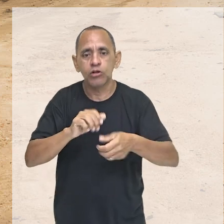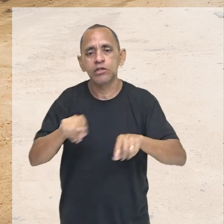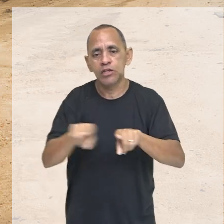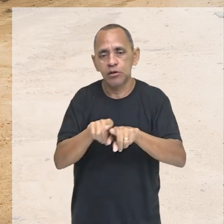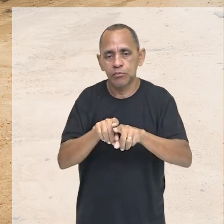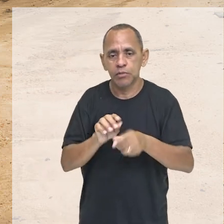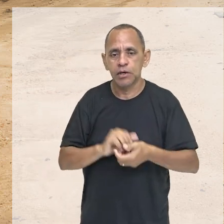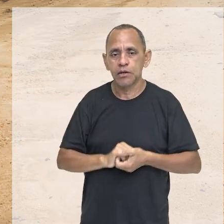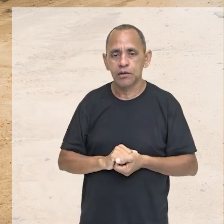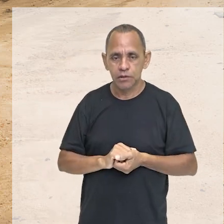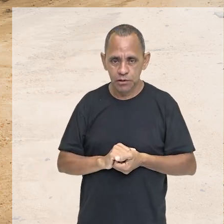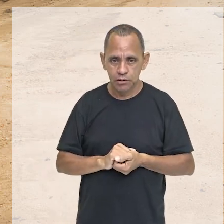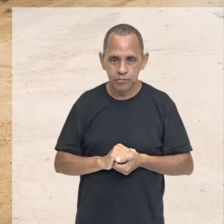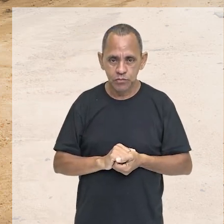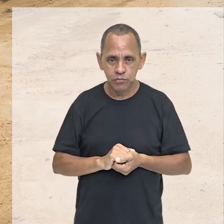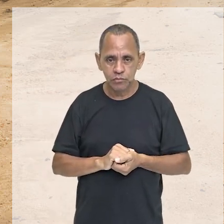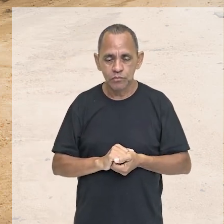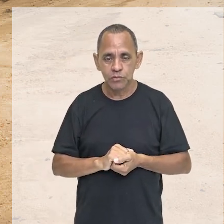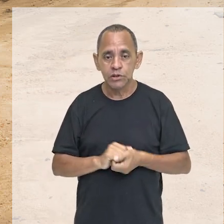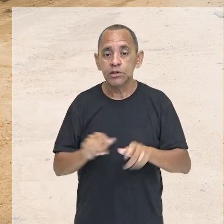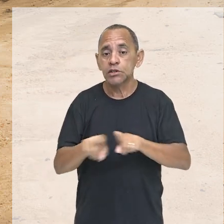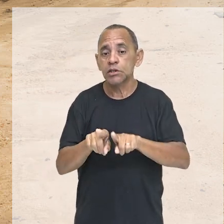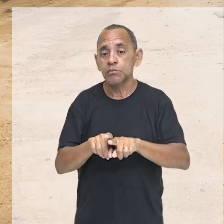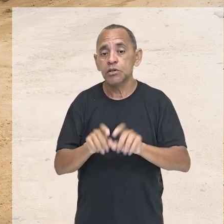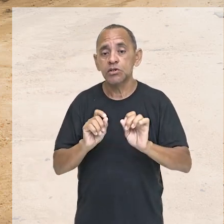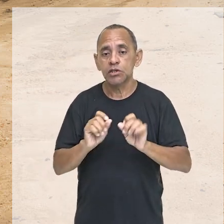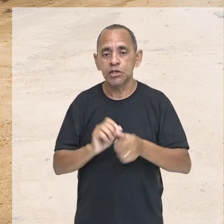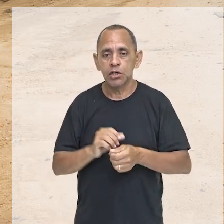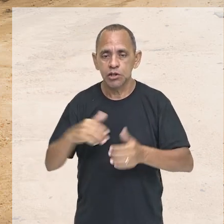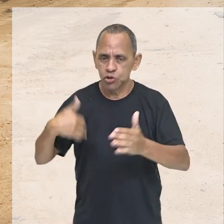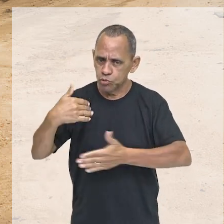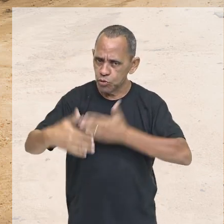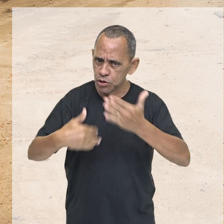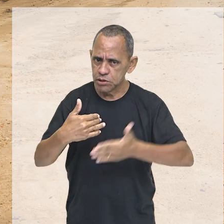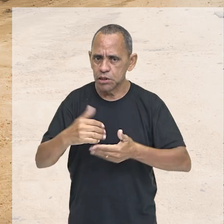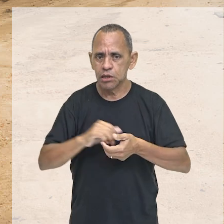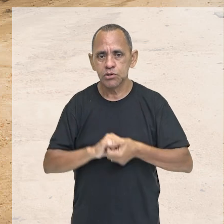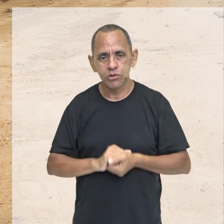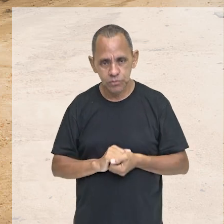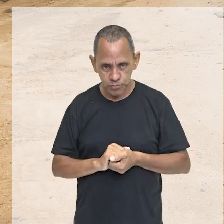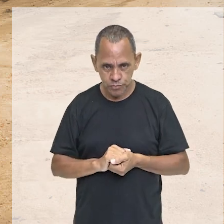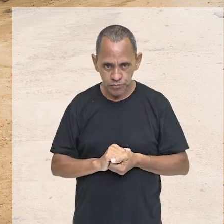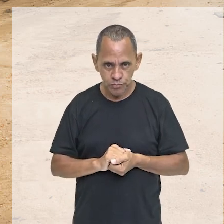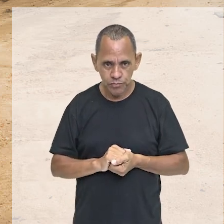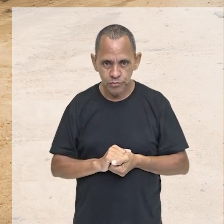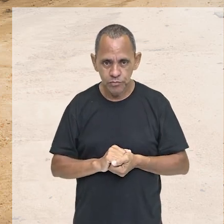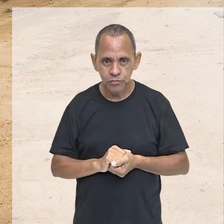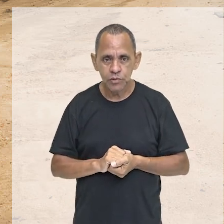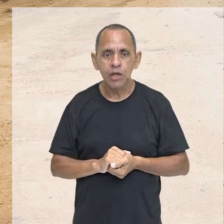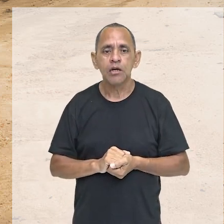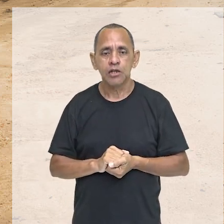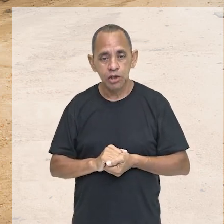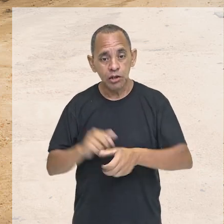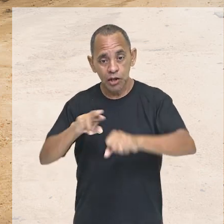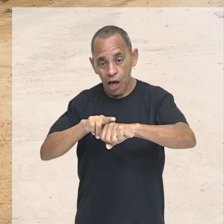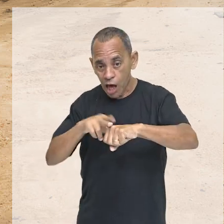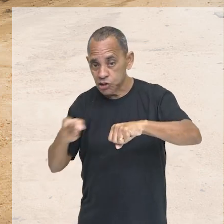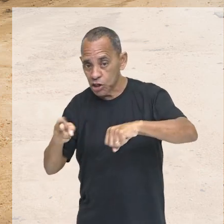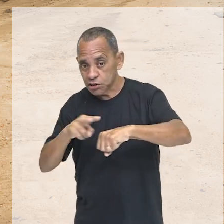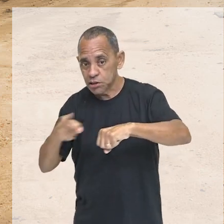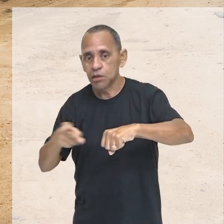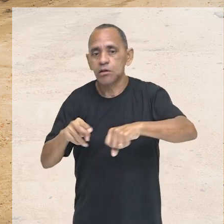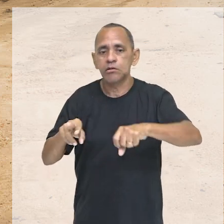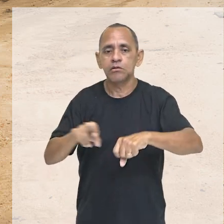sobre essas transferências, esses processos, condução, convecção e radiação,